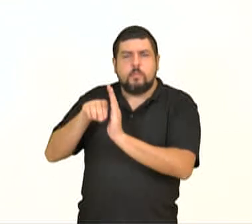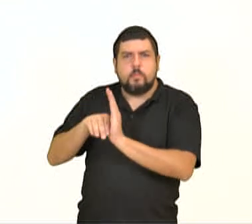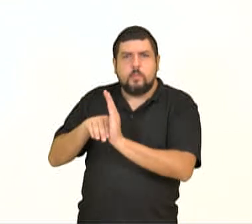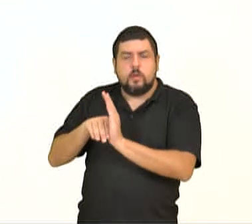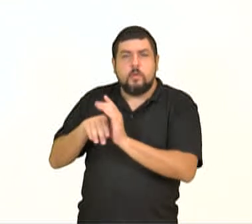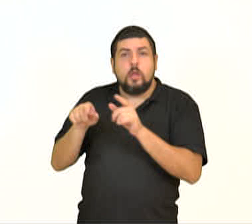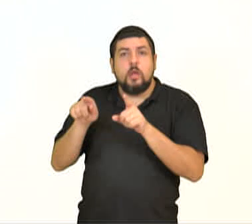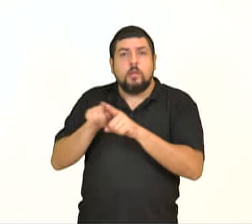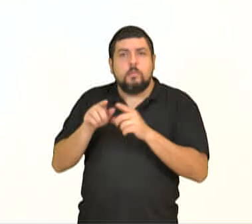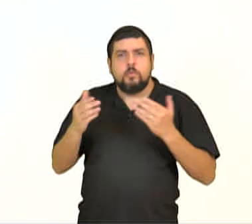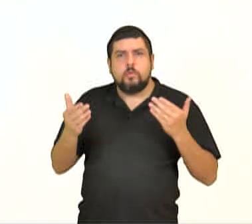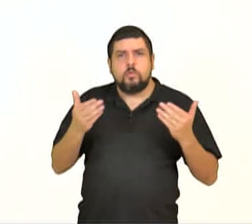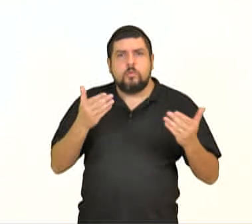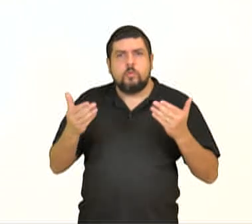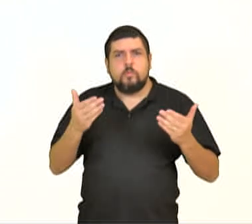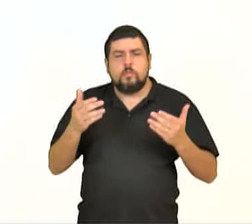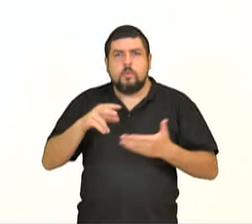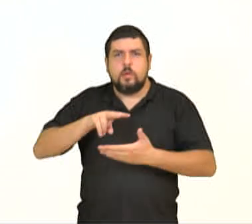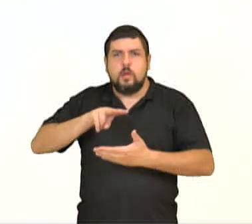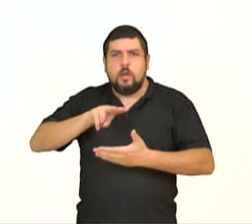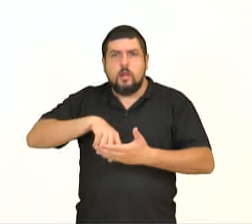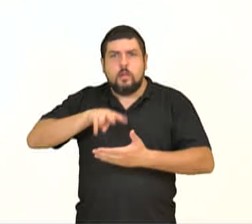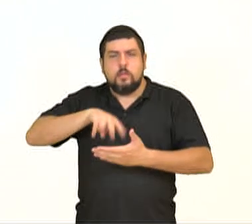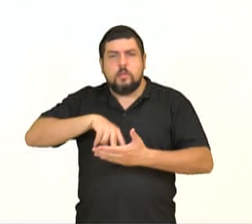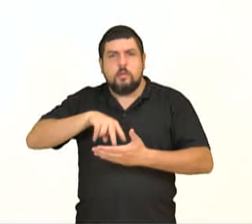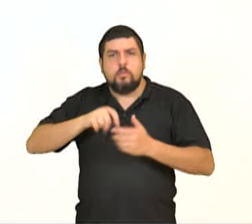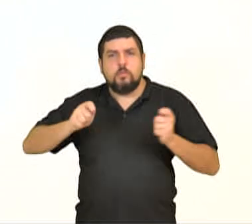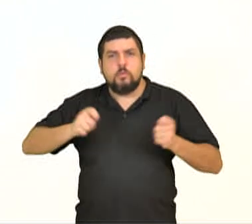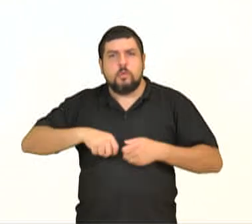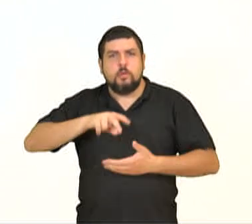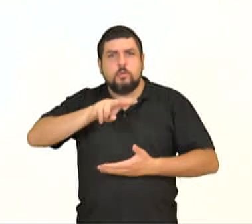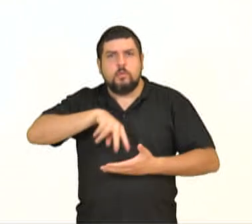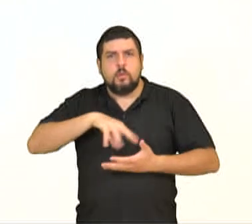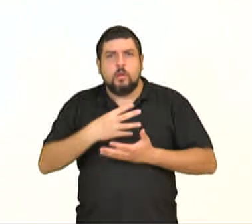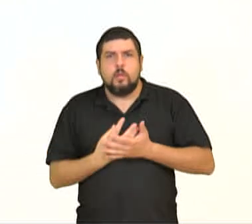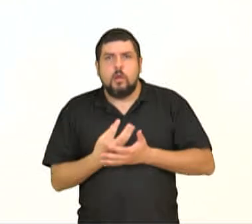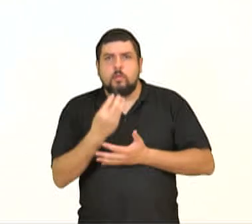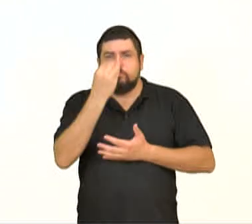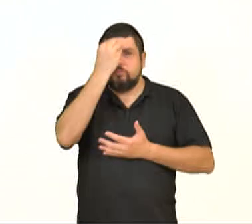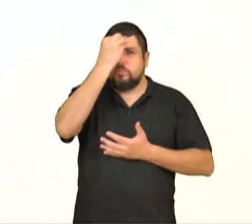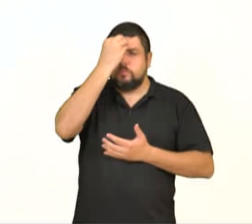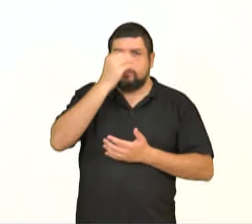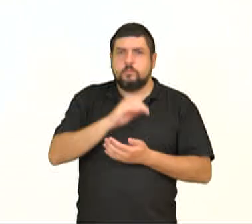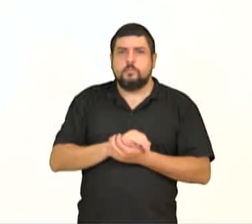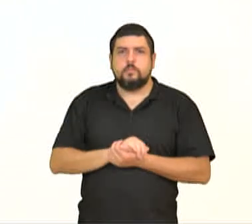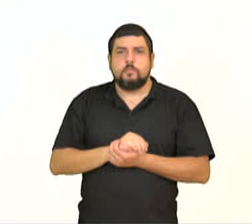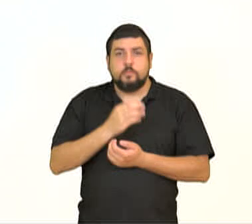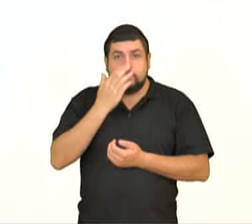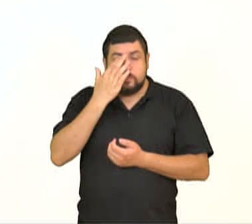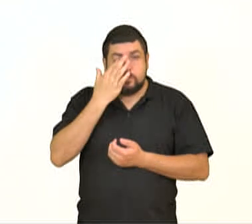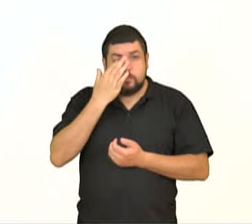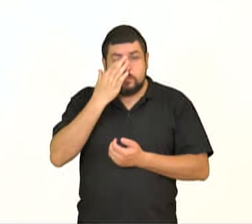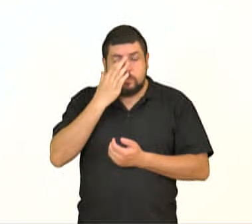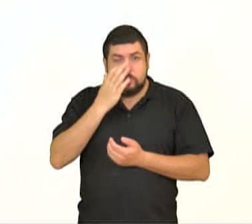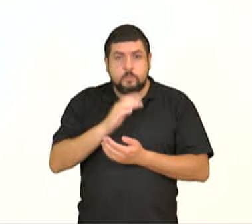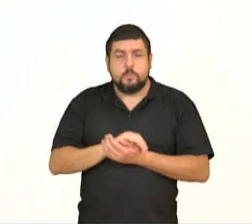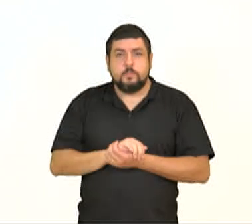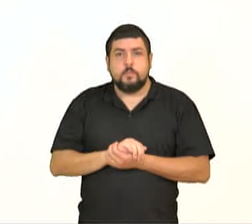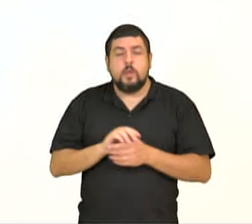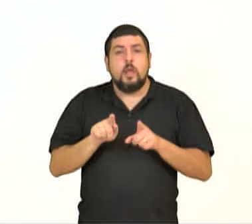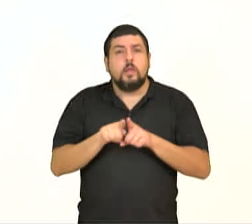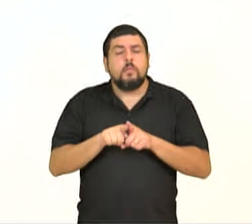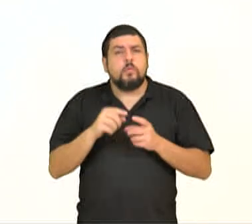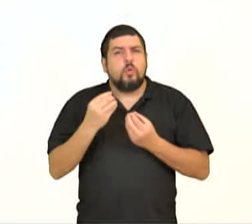gestos, pelas expressões dela, então é possível fazer essa inferência. E o que pode provocar o humor